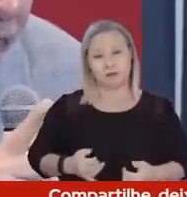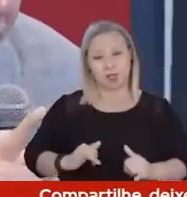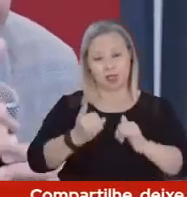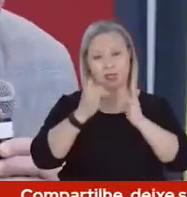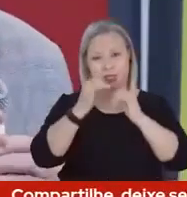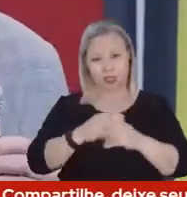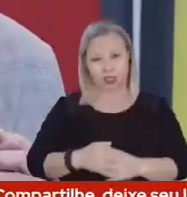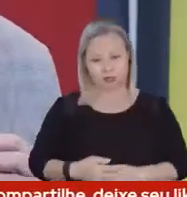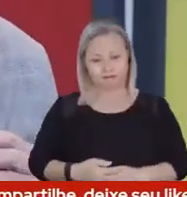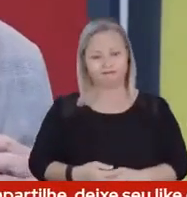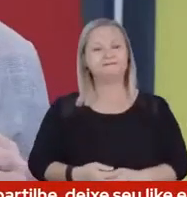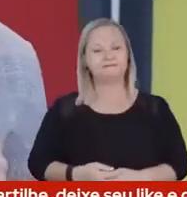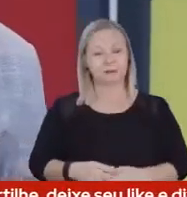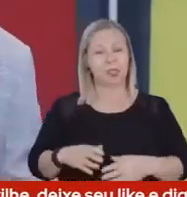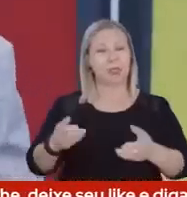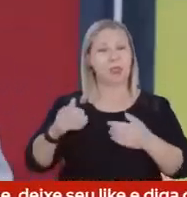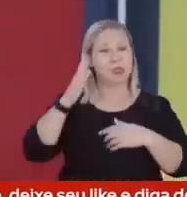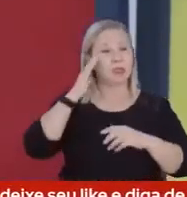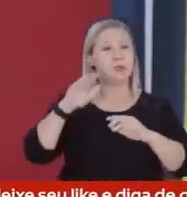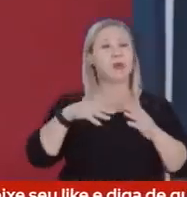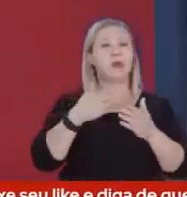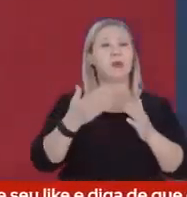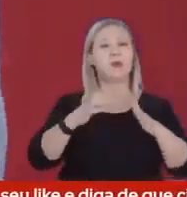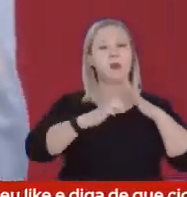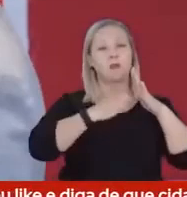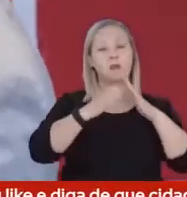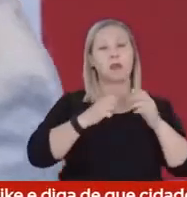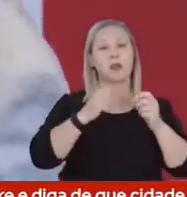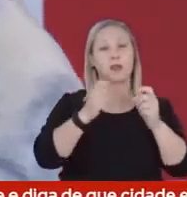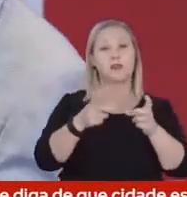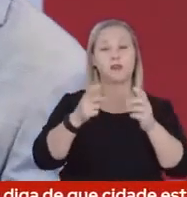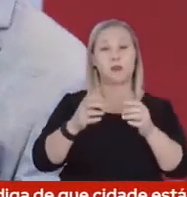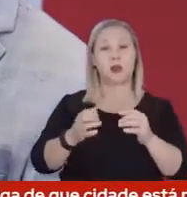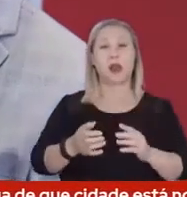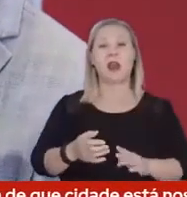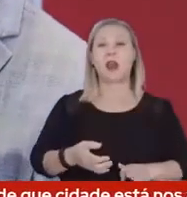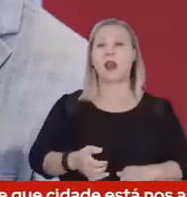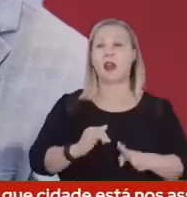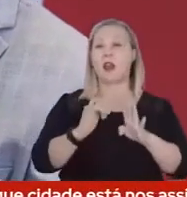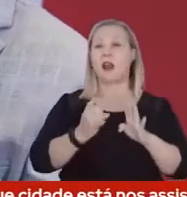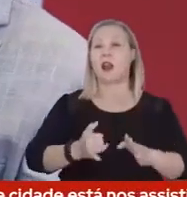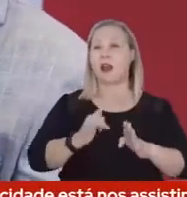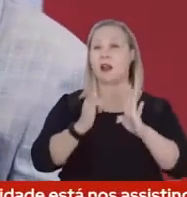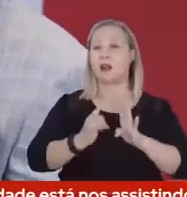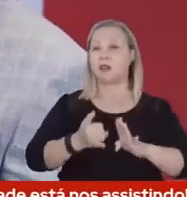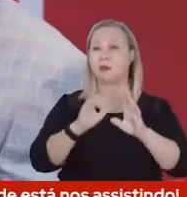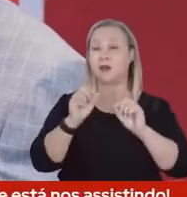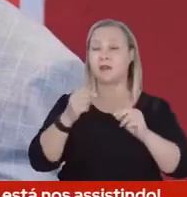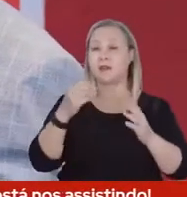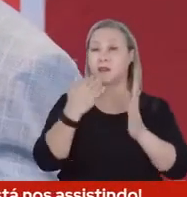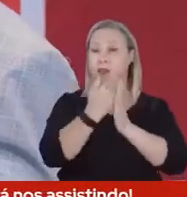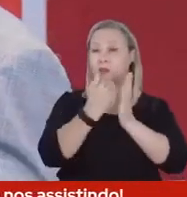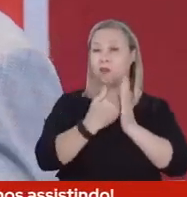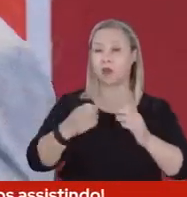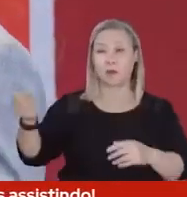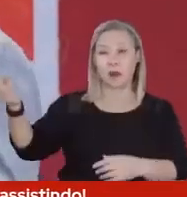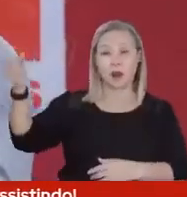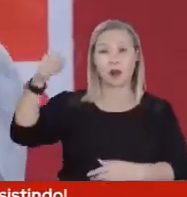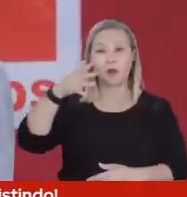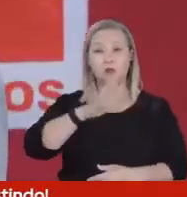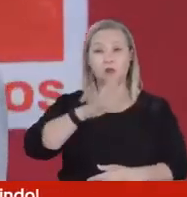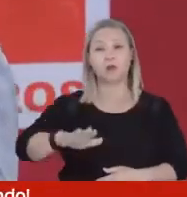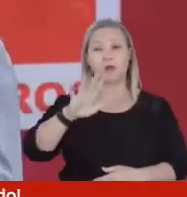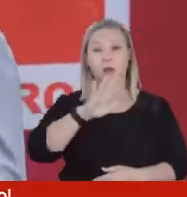empresário que vai comprar a Eletrobras e vai fazer um programa Luz para Todo de levar energia de graça para